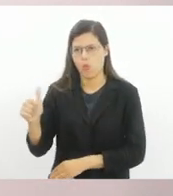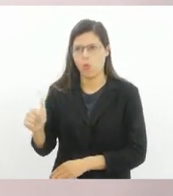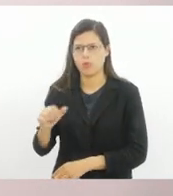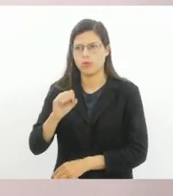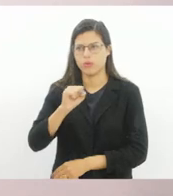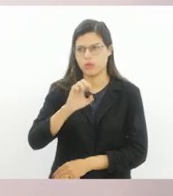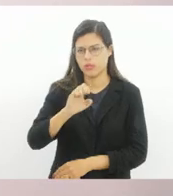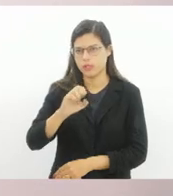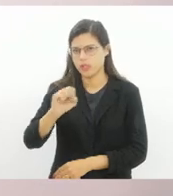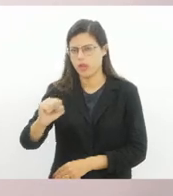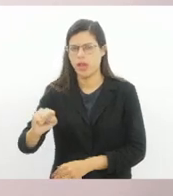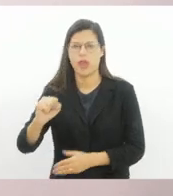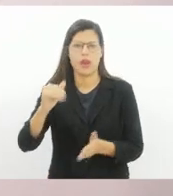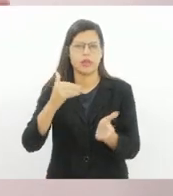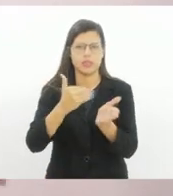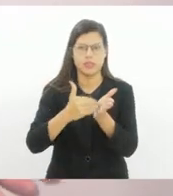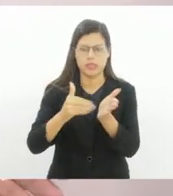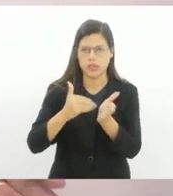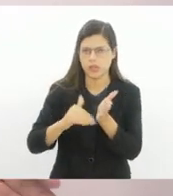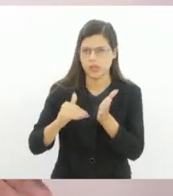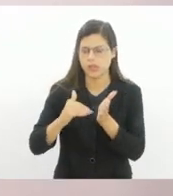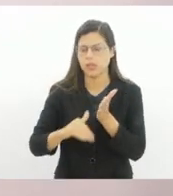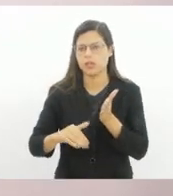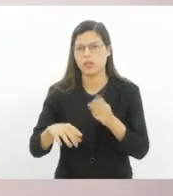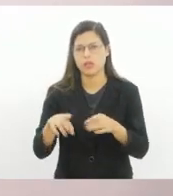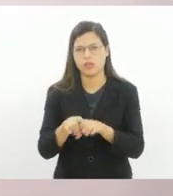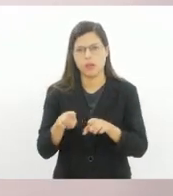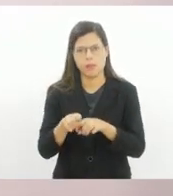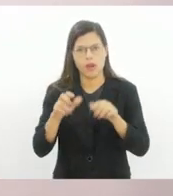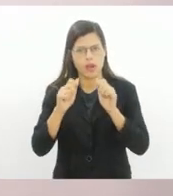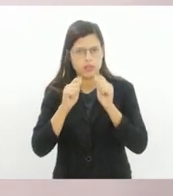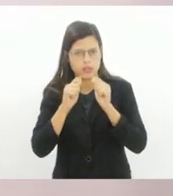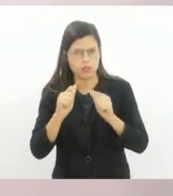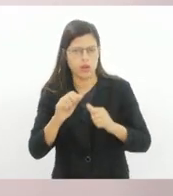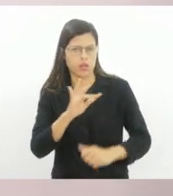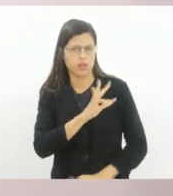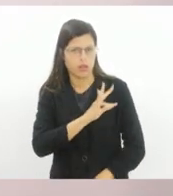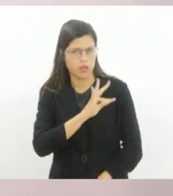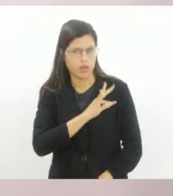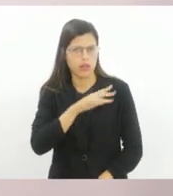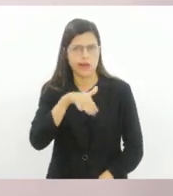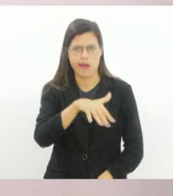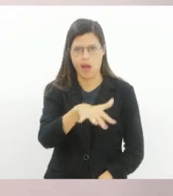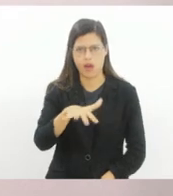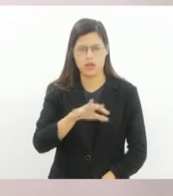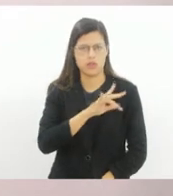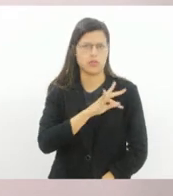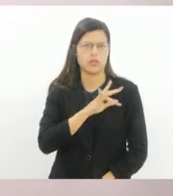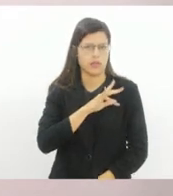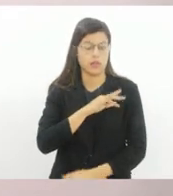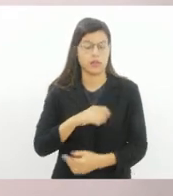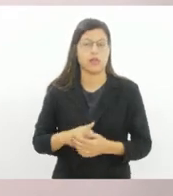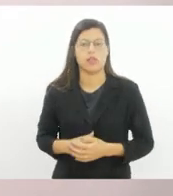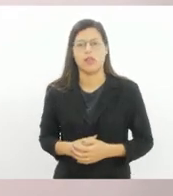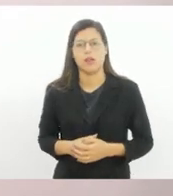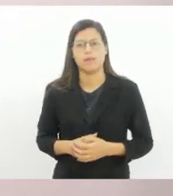SES, subsecretarias, assessorias técnicas, áreas técnicas, no tocante